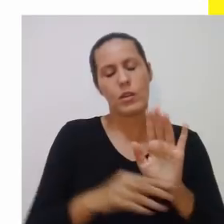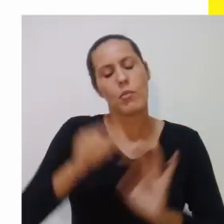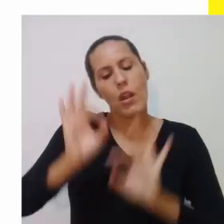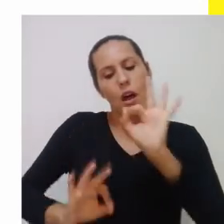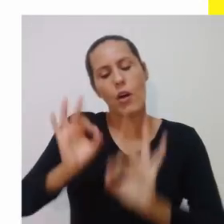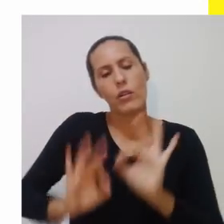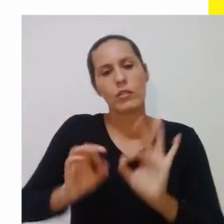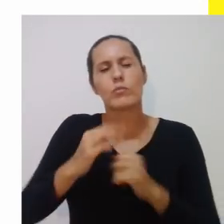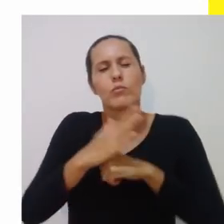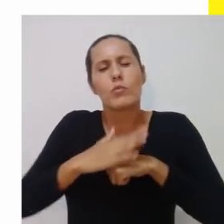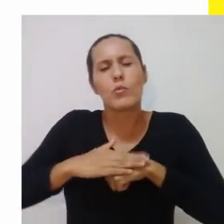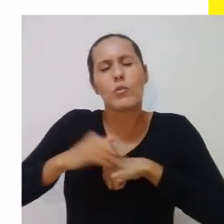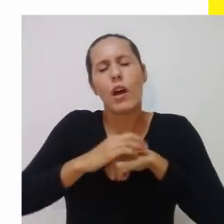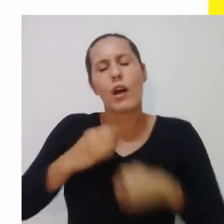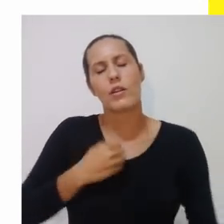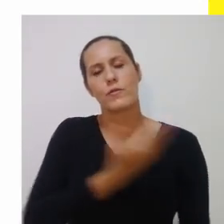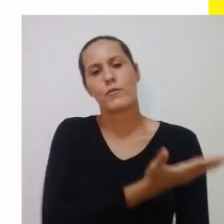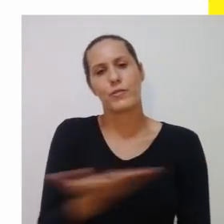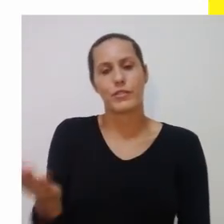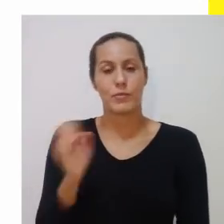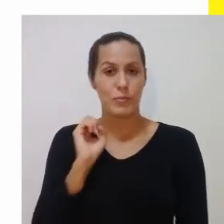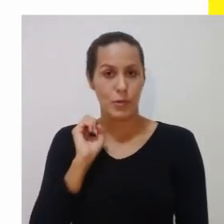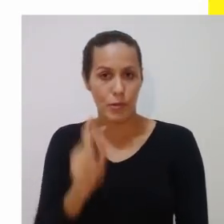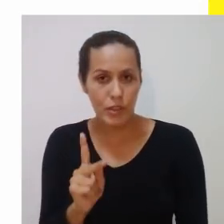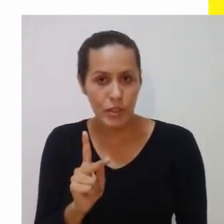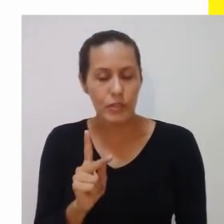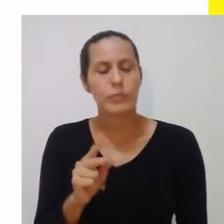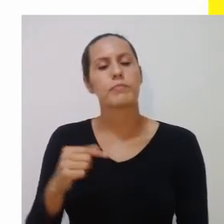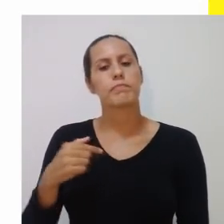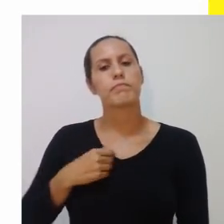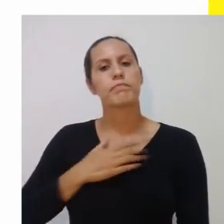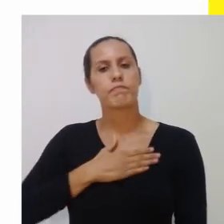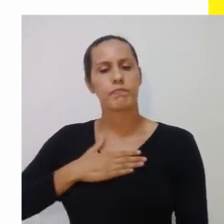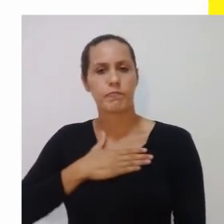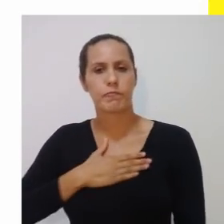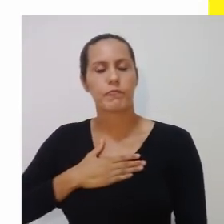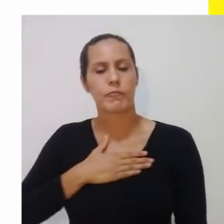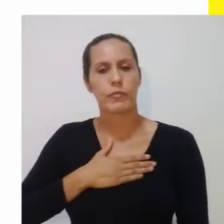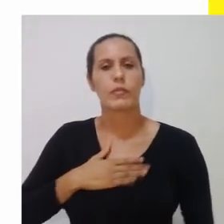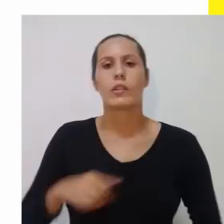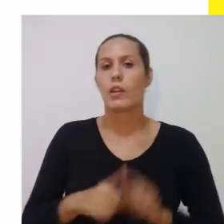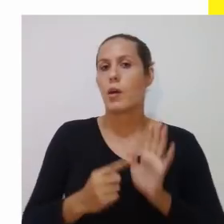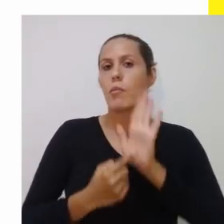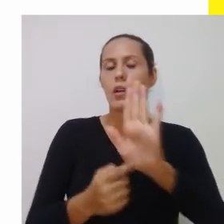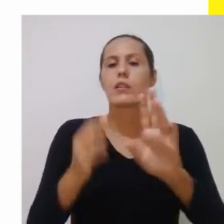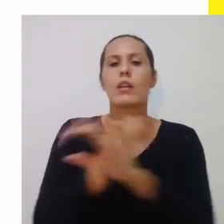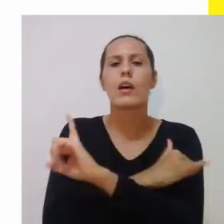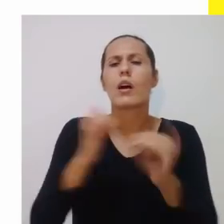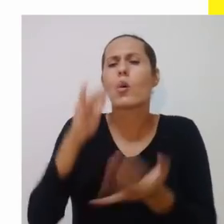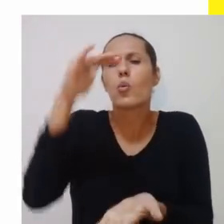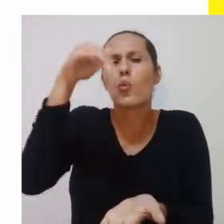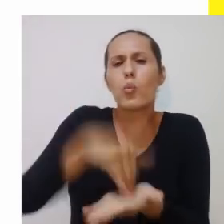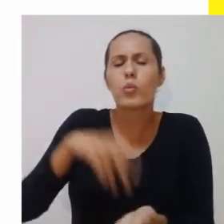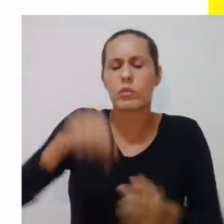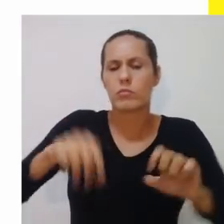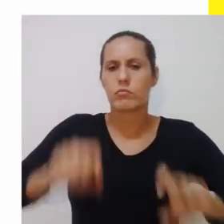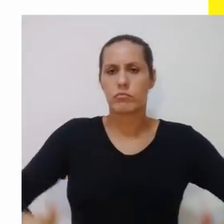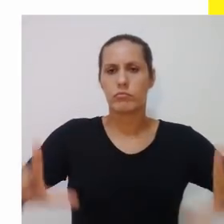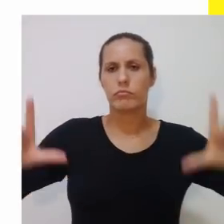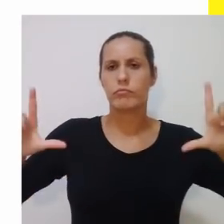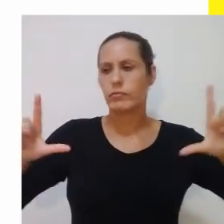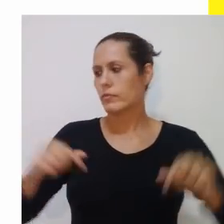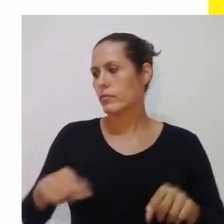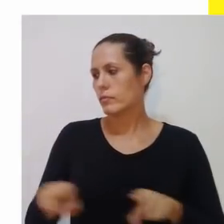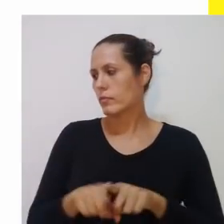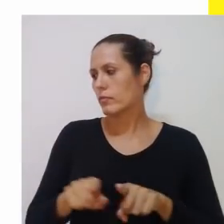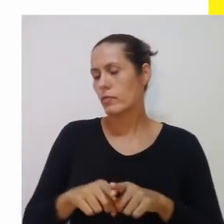o carinho para você. Ok? Eu gostaria de apresentar como último recado isso que aparece na tela